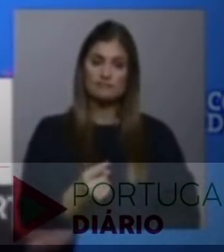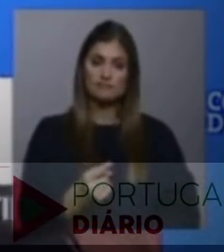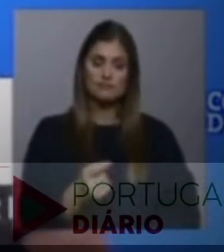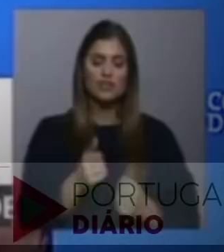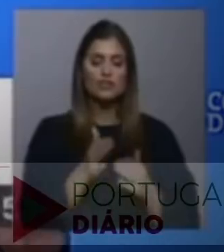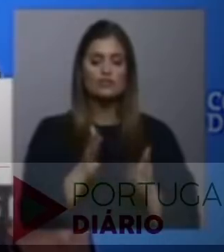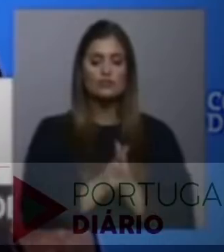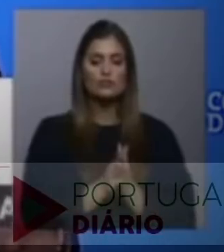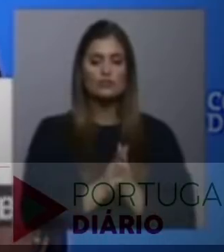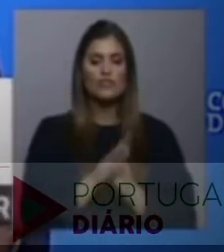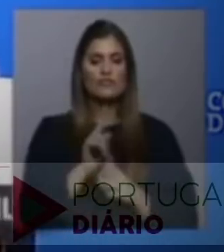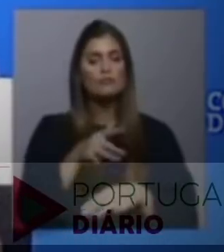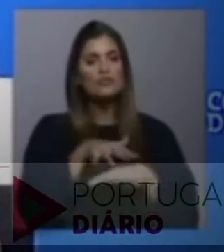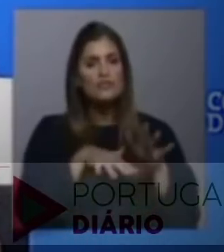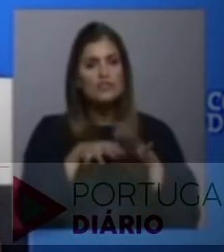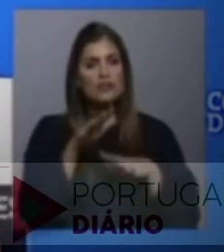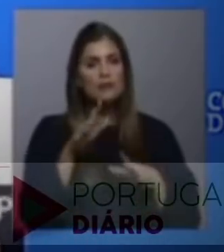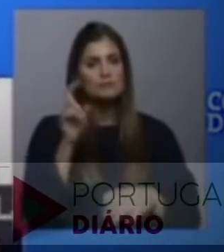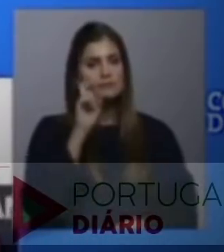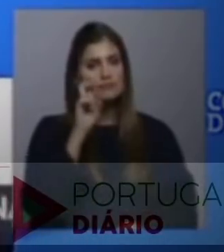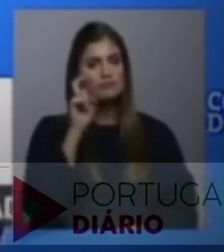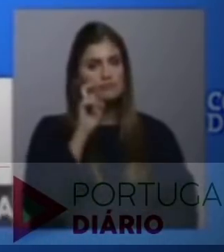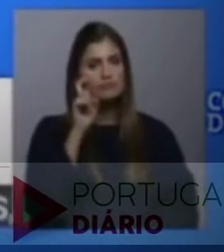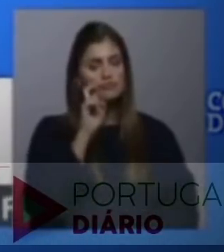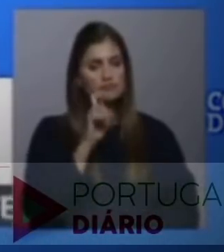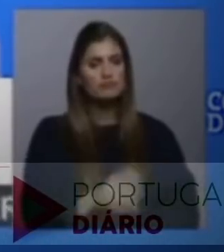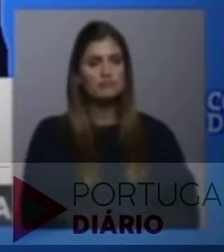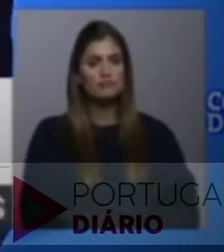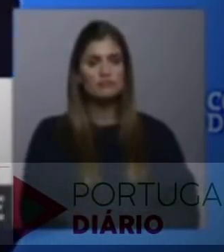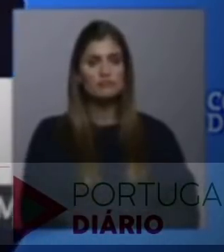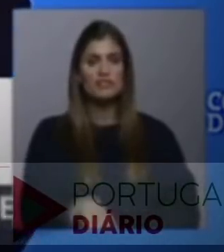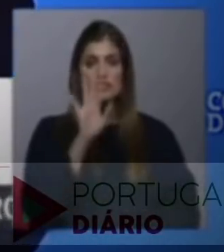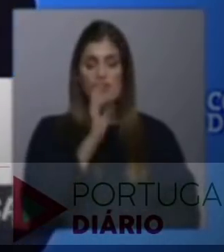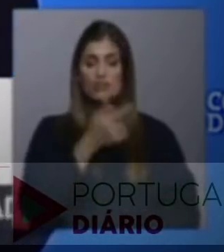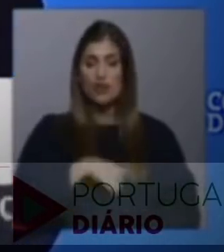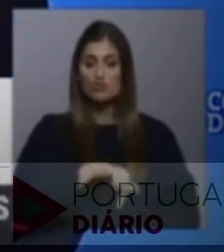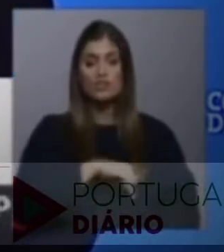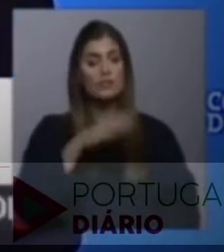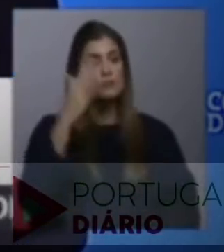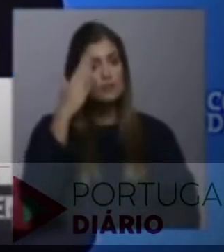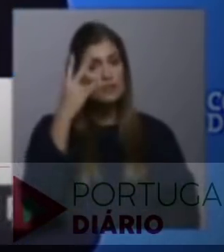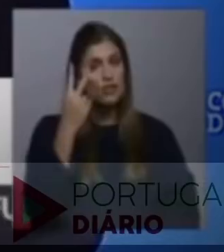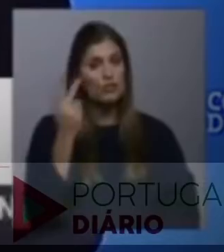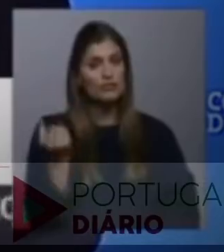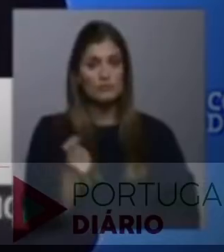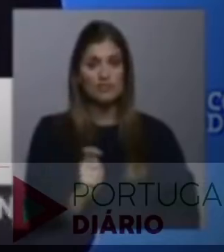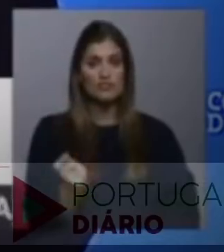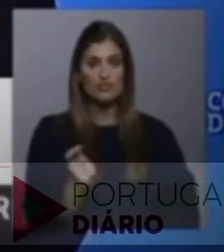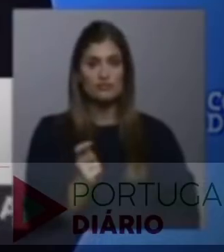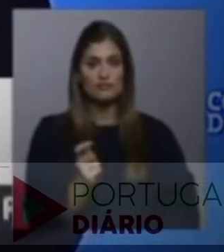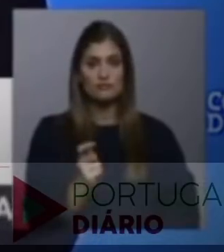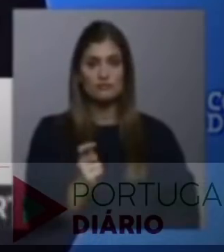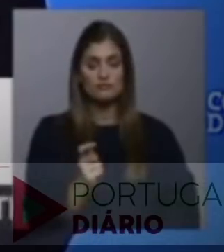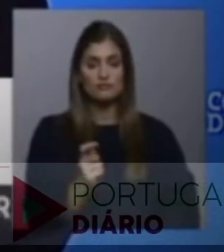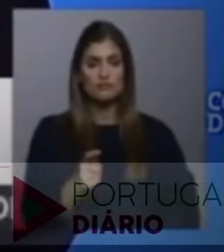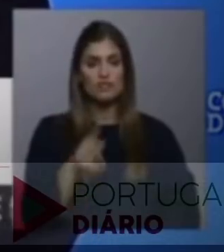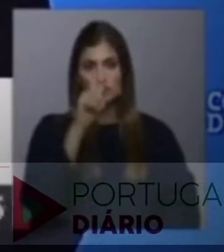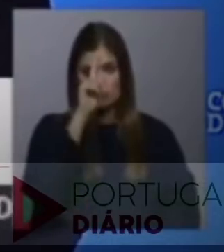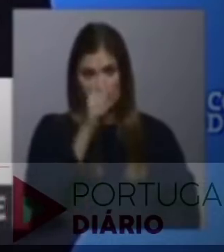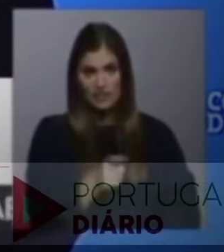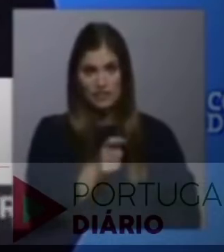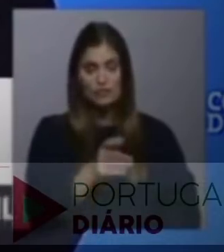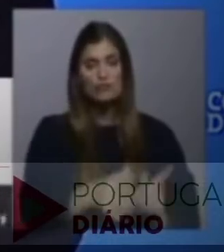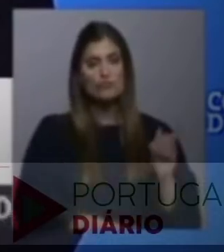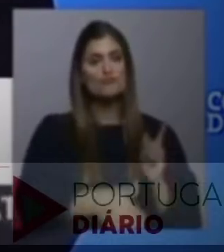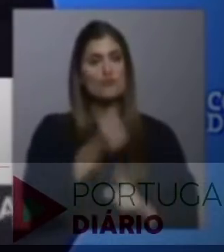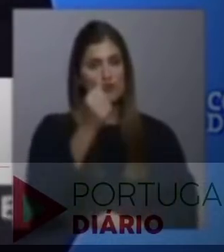tudo temos que fazer para salvaguardar. E se fomos capazes, nestes 2 meses, de cumprir e